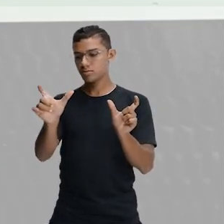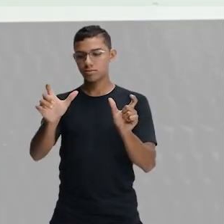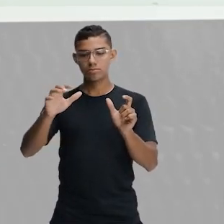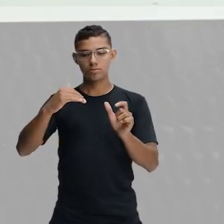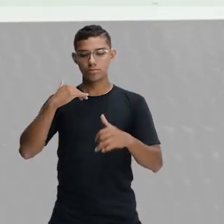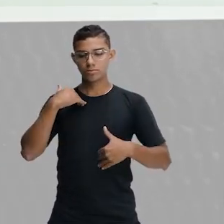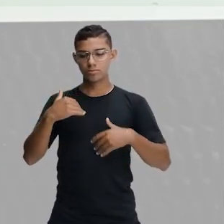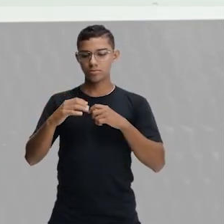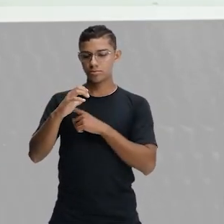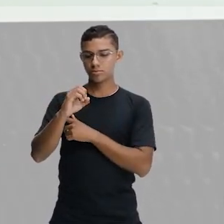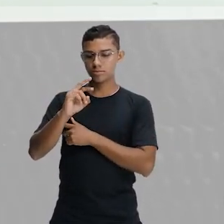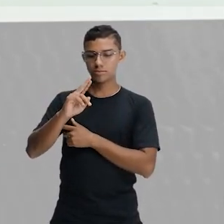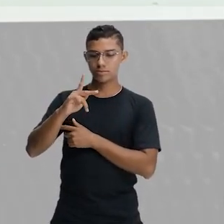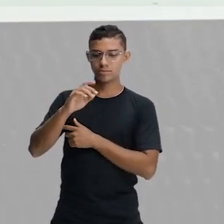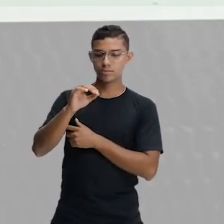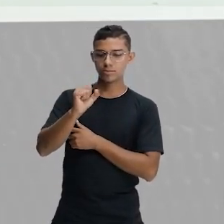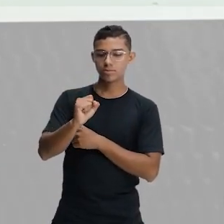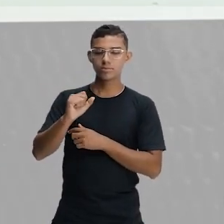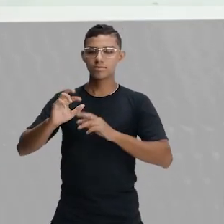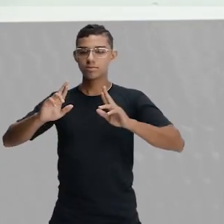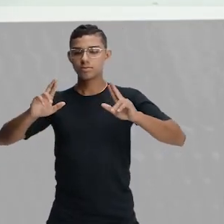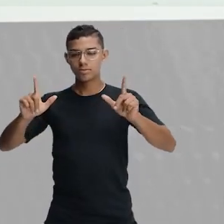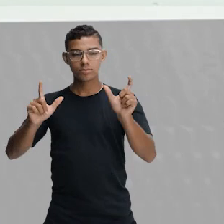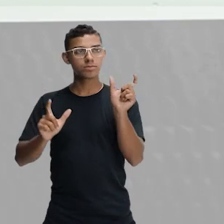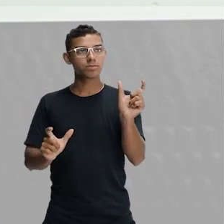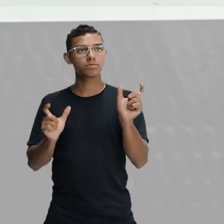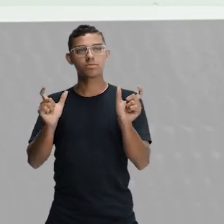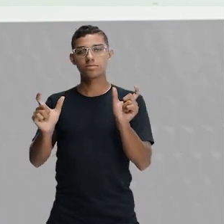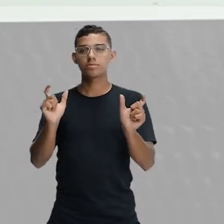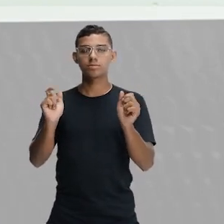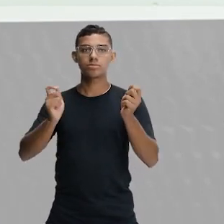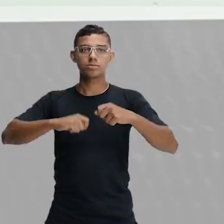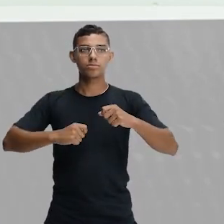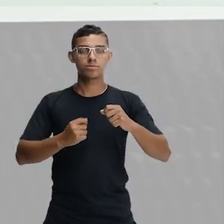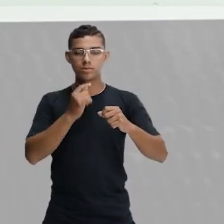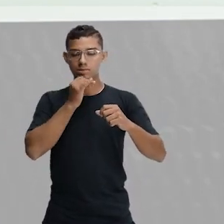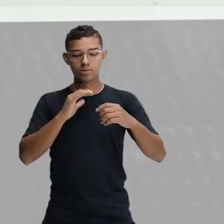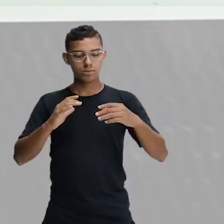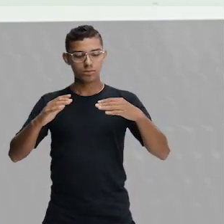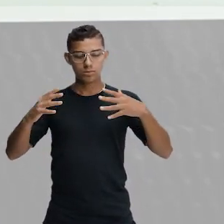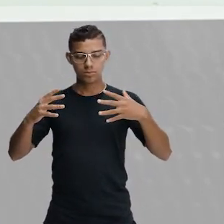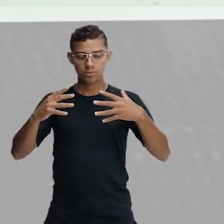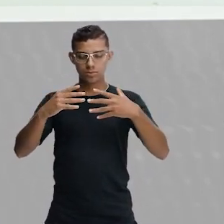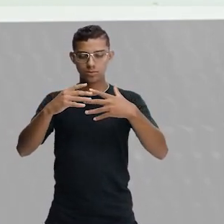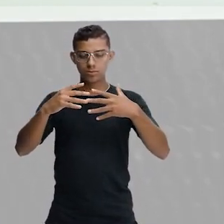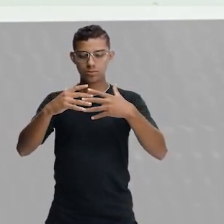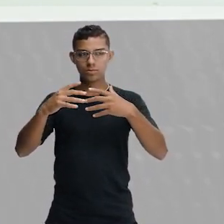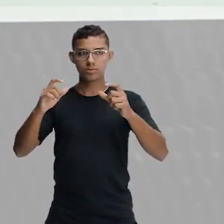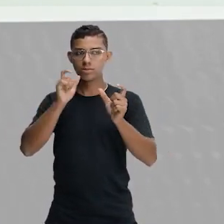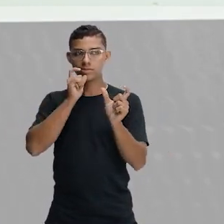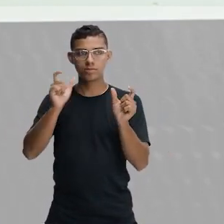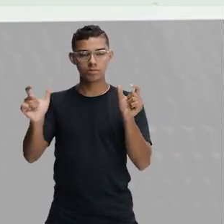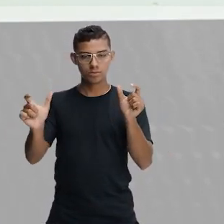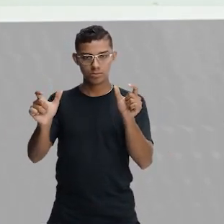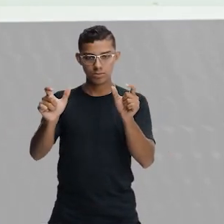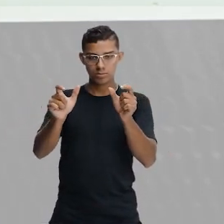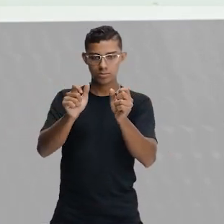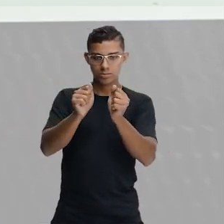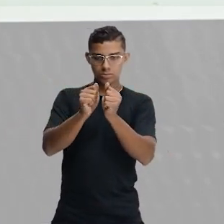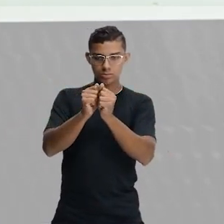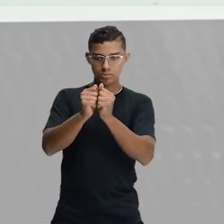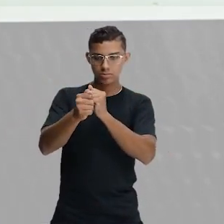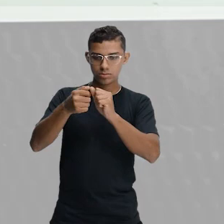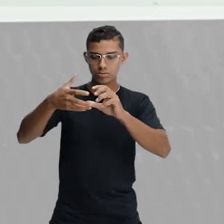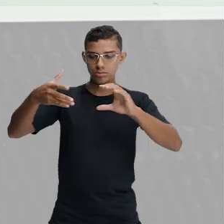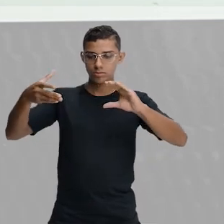né, composições químicas diferentes, e passar um corpo pelo outro, certo? É de fato, não é,